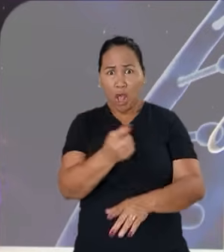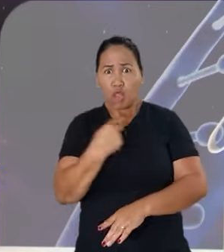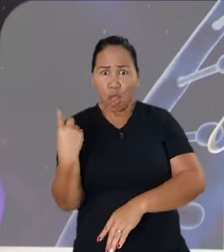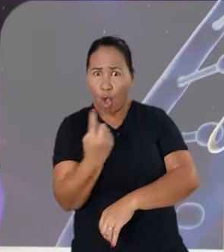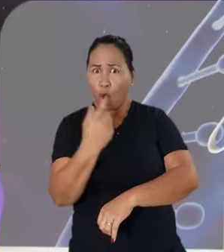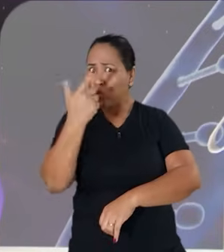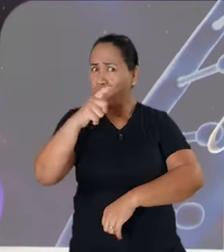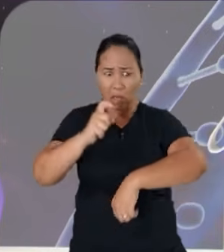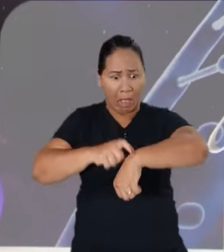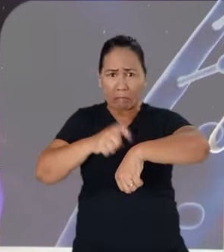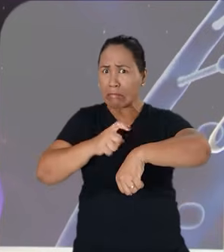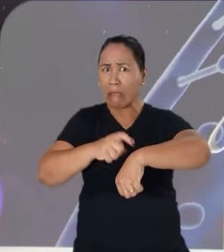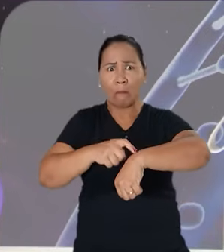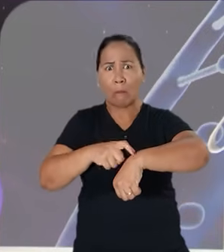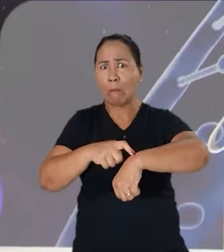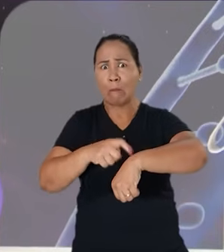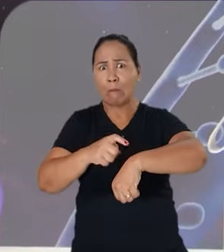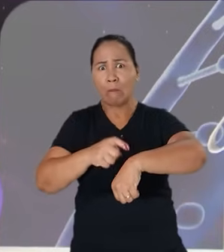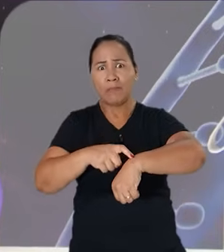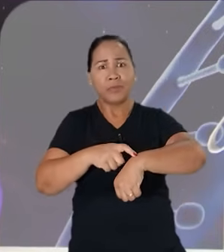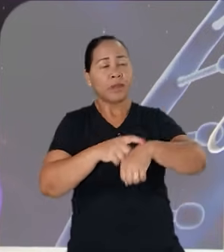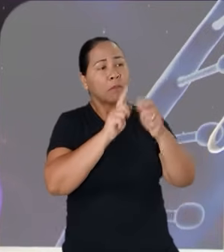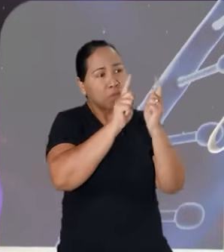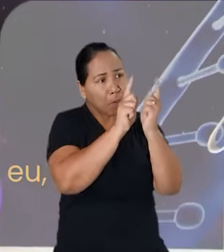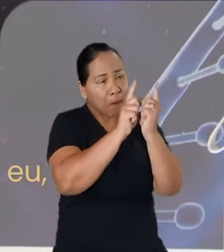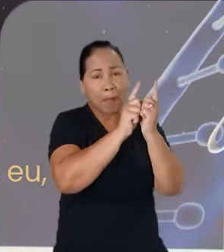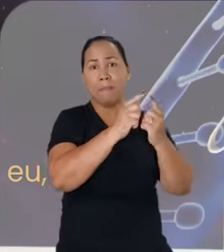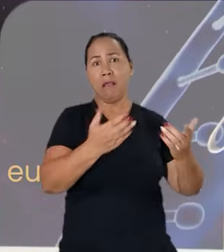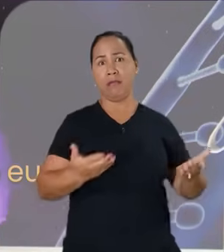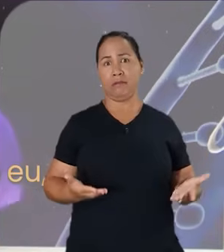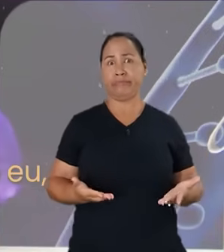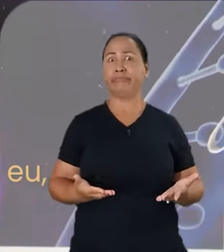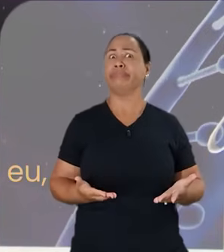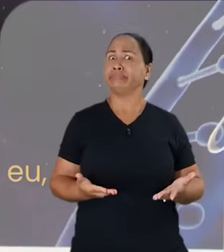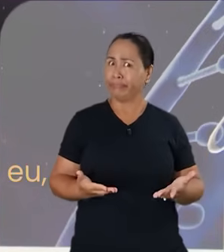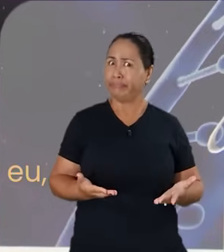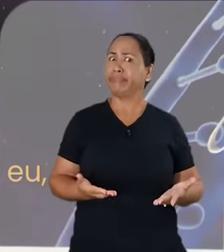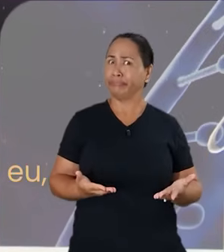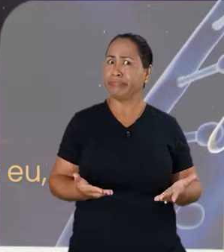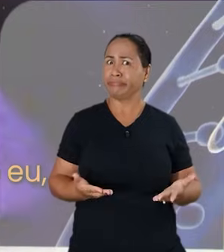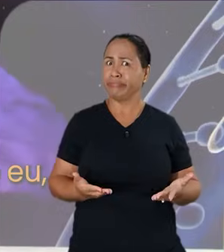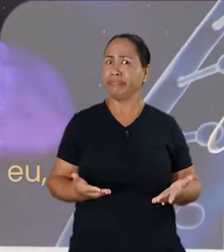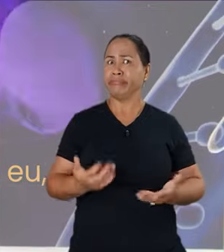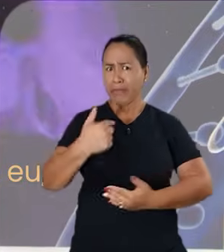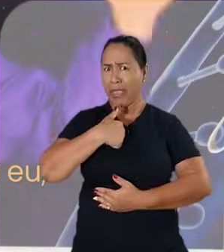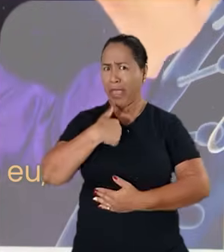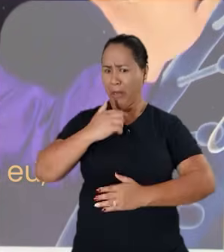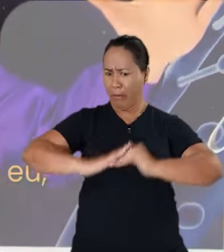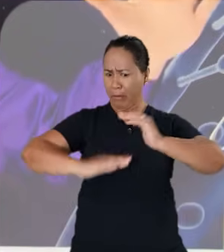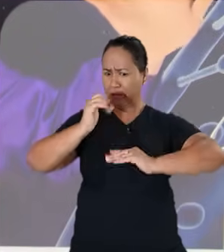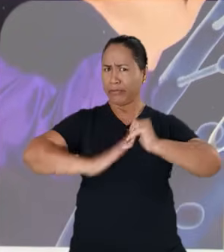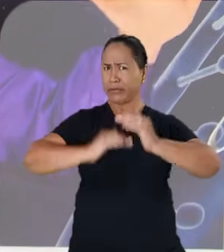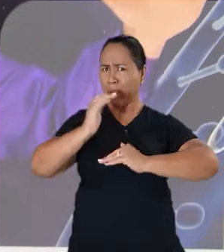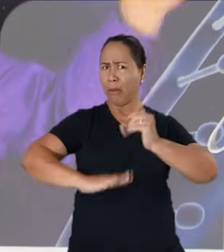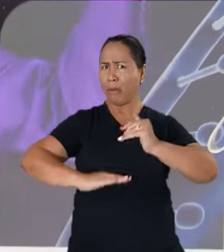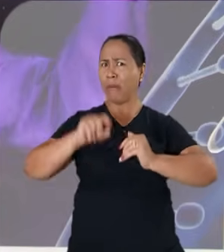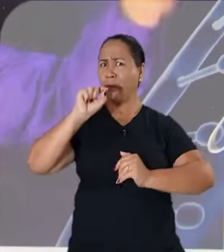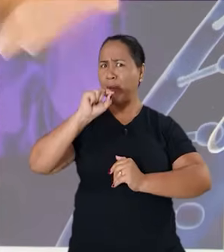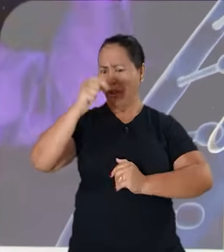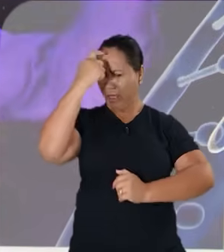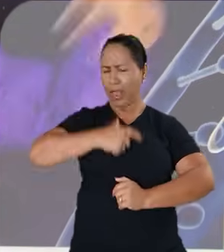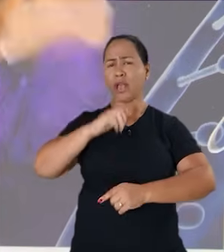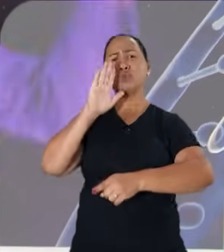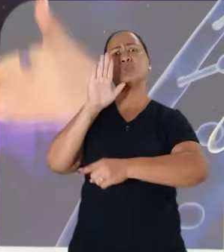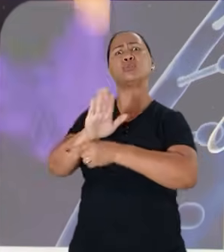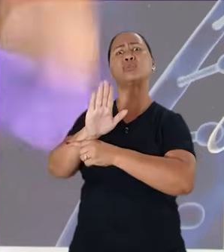quantas vezes não conseguimos dar atenção para os nossos filhos? Talvez você não seja um treinador como eu que possa abrir uma live e ajudar